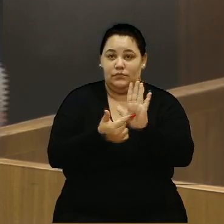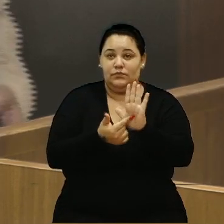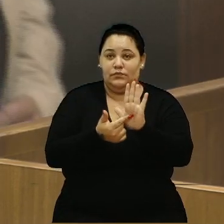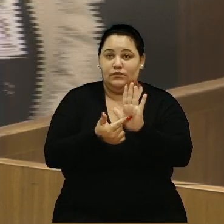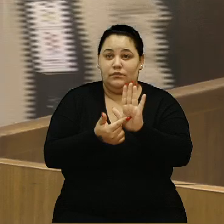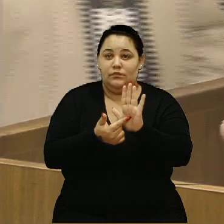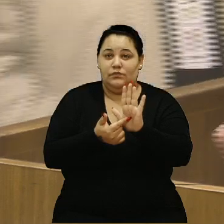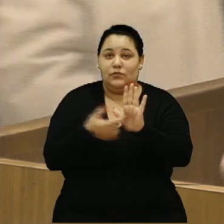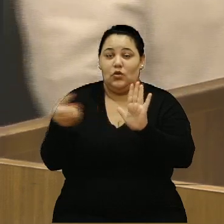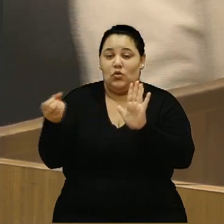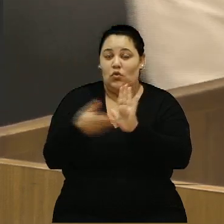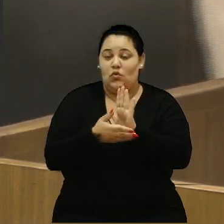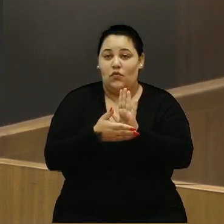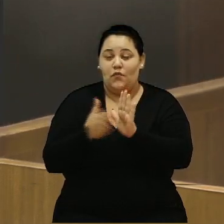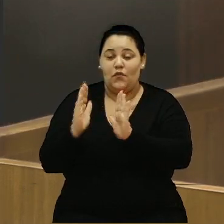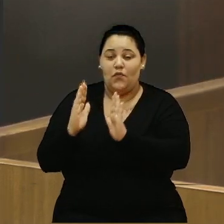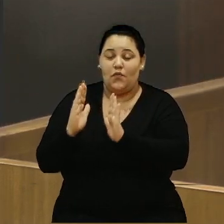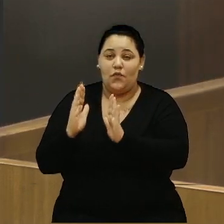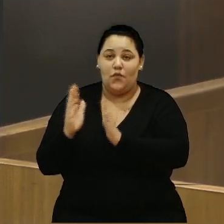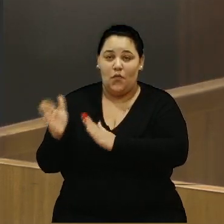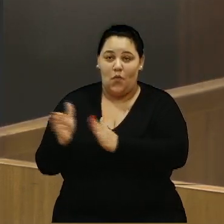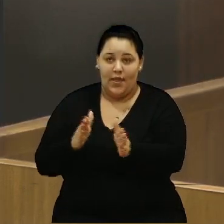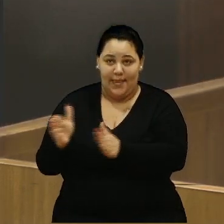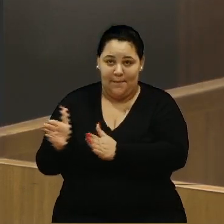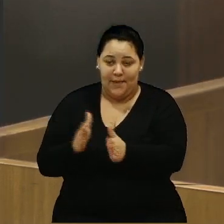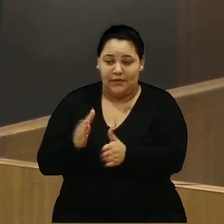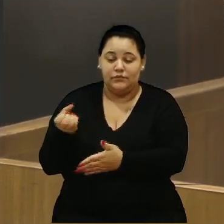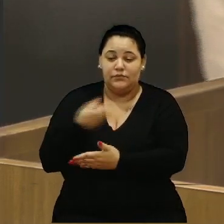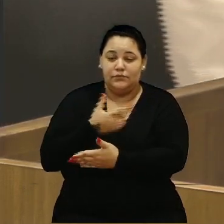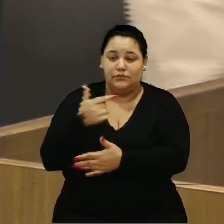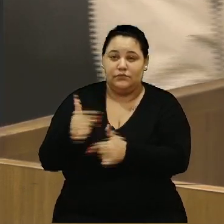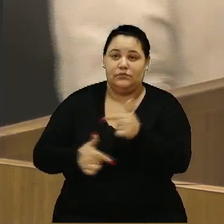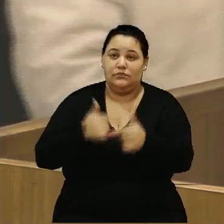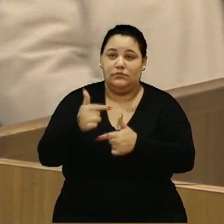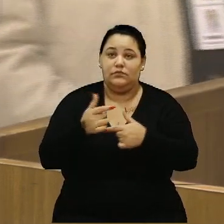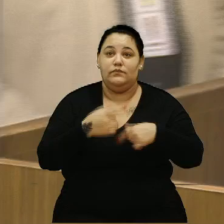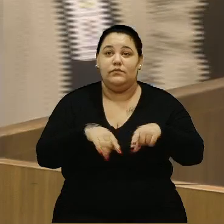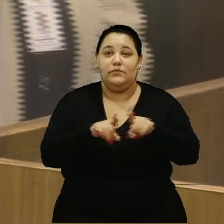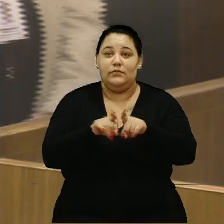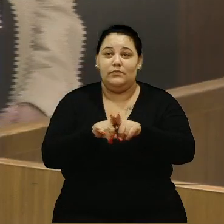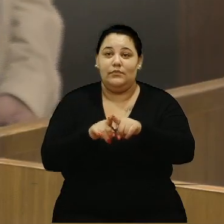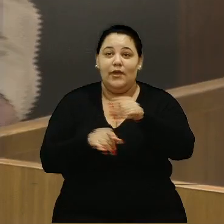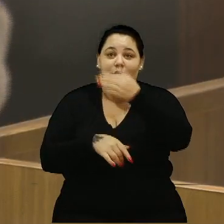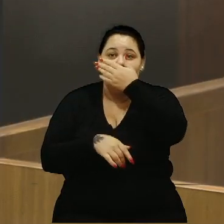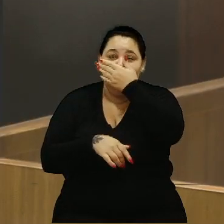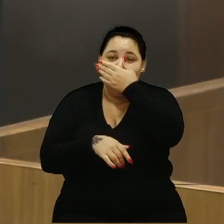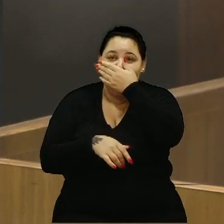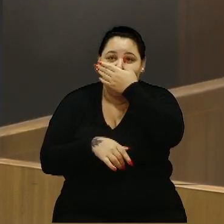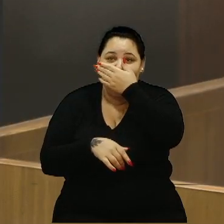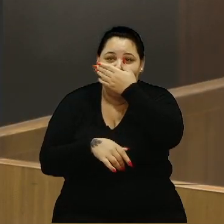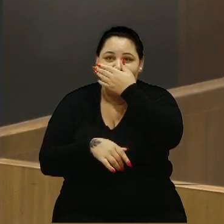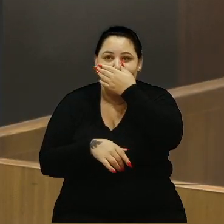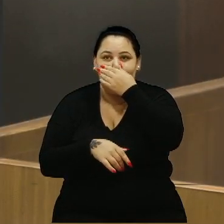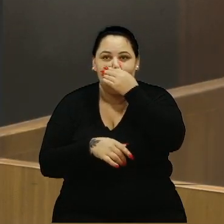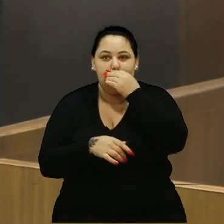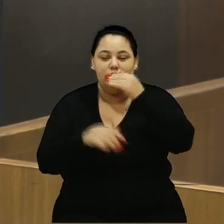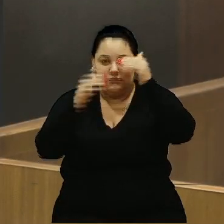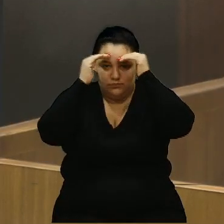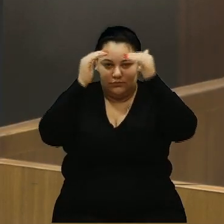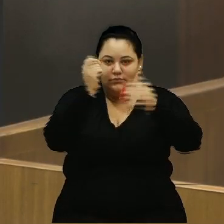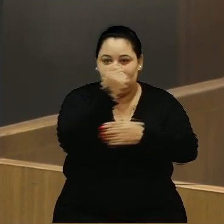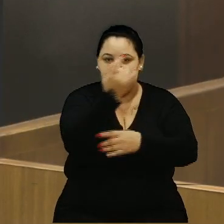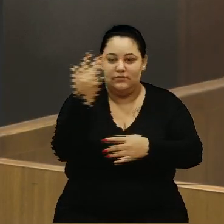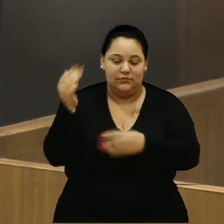uma nova etapa, de um novo trabalho e a respeito sempre da questão do meio ambiente,